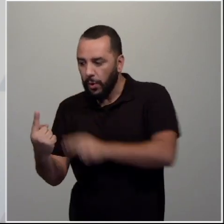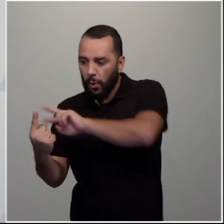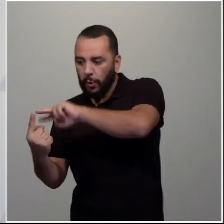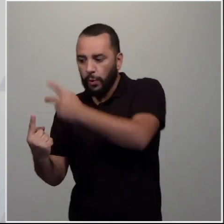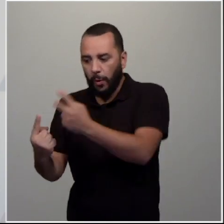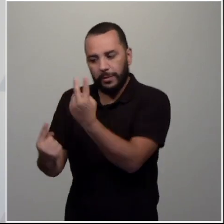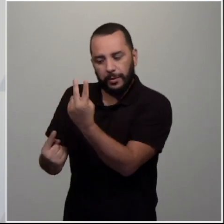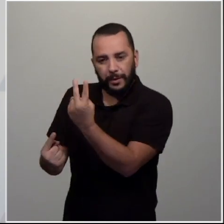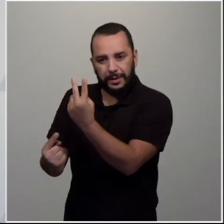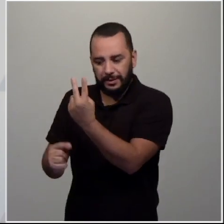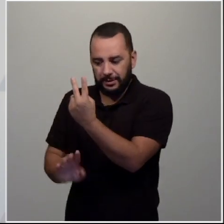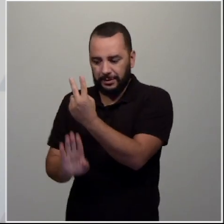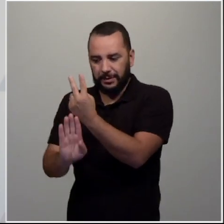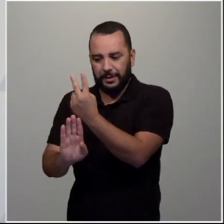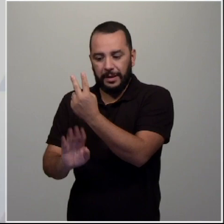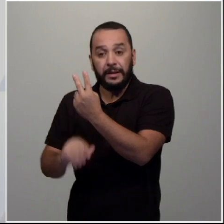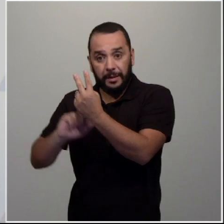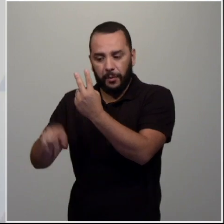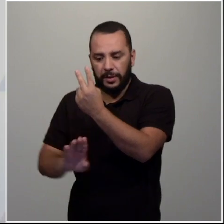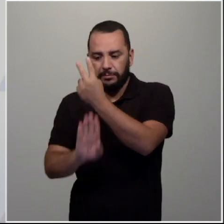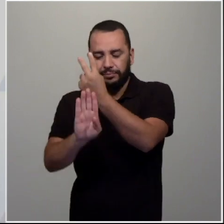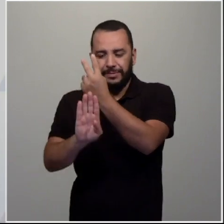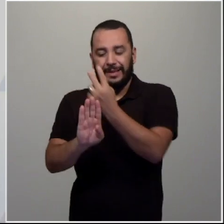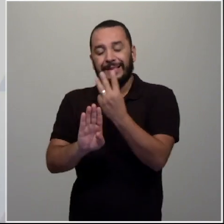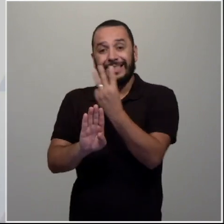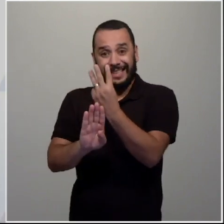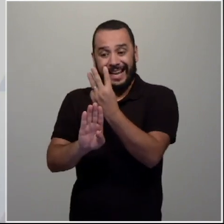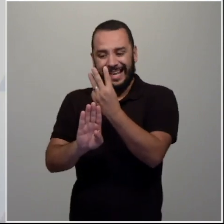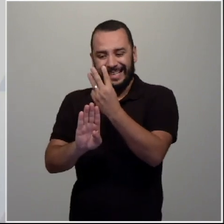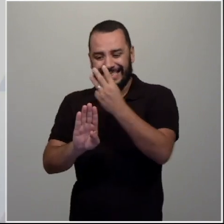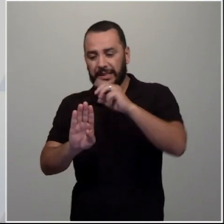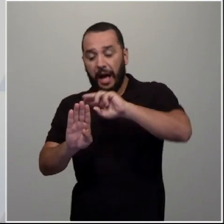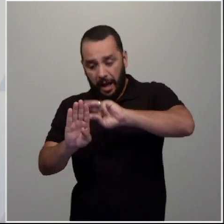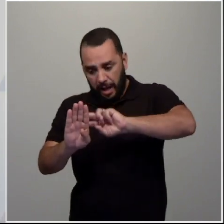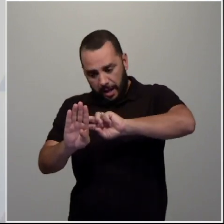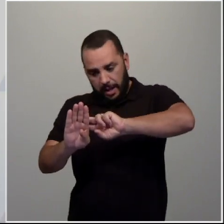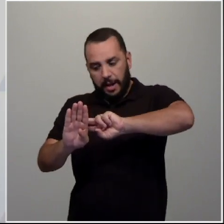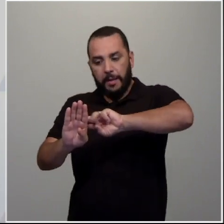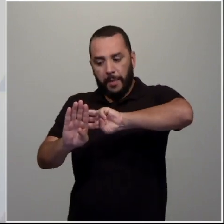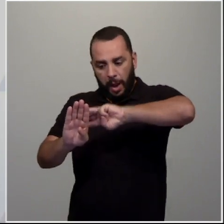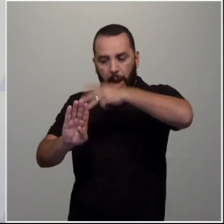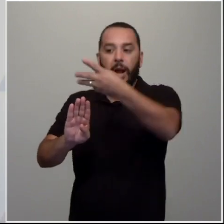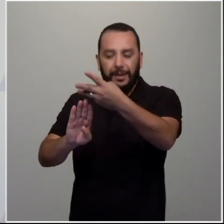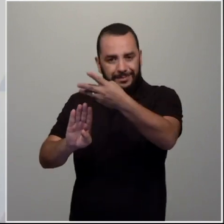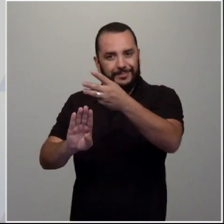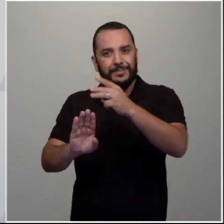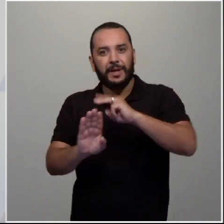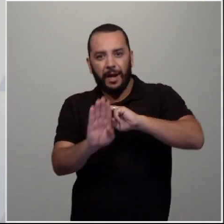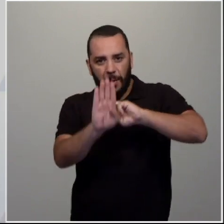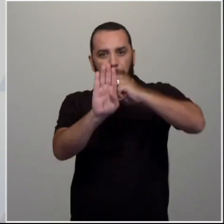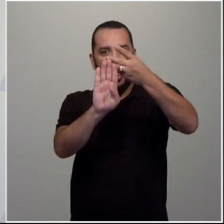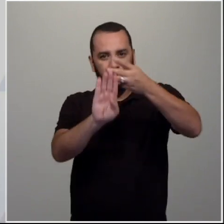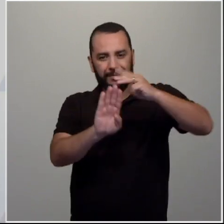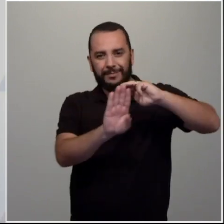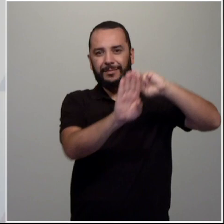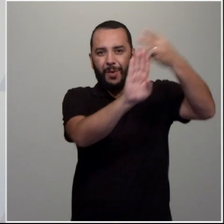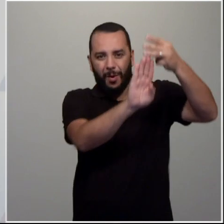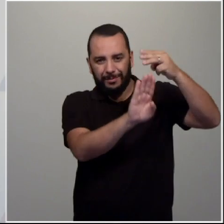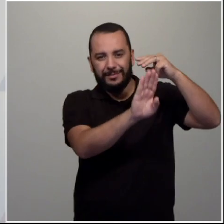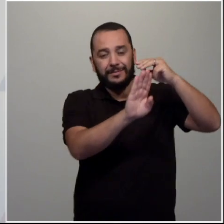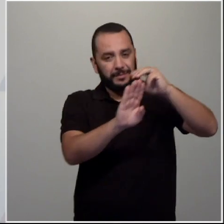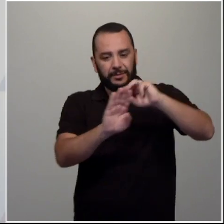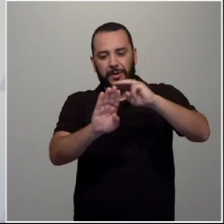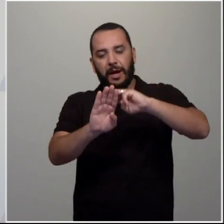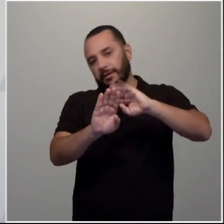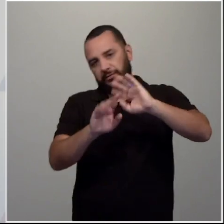representa 11 o 3 novamente é então é o triplo da que representa o número 1 vai ter essa relação delas vão aumentando mesmo na